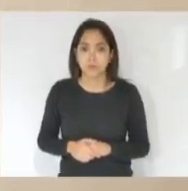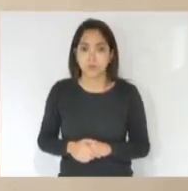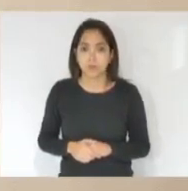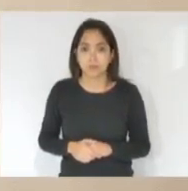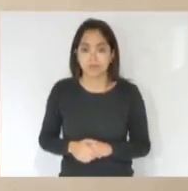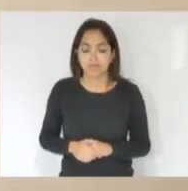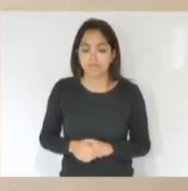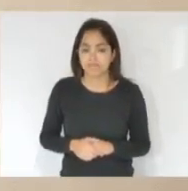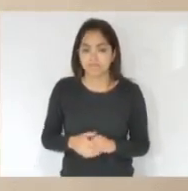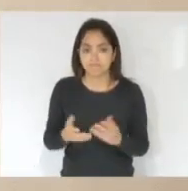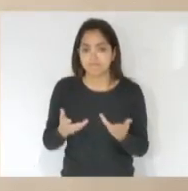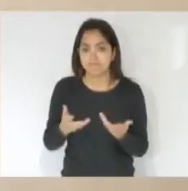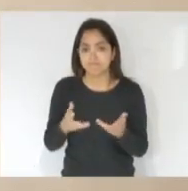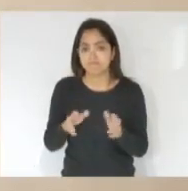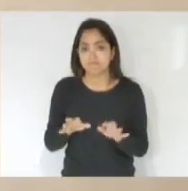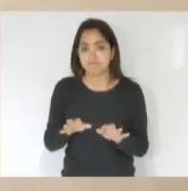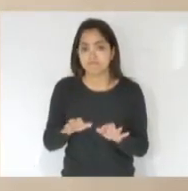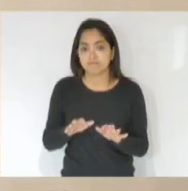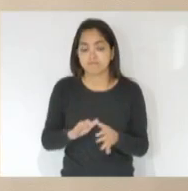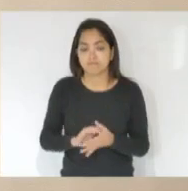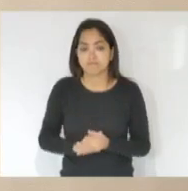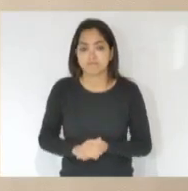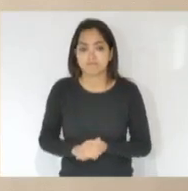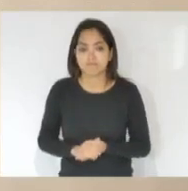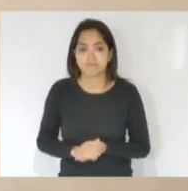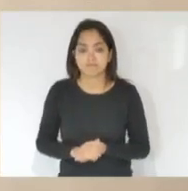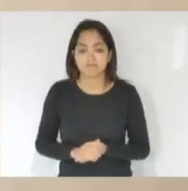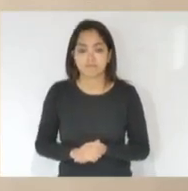Não havendo interesse pelo partido,